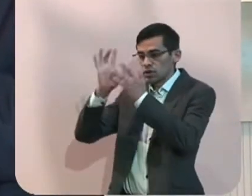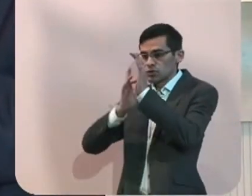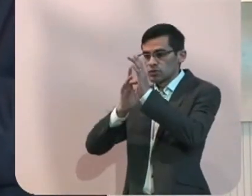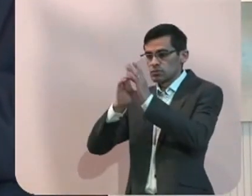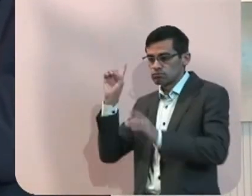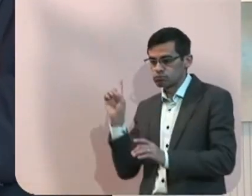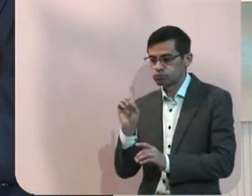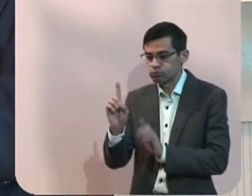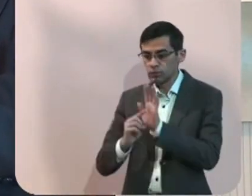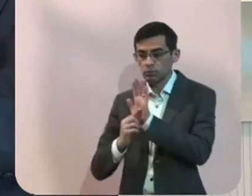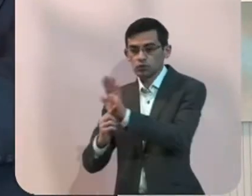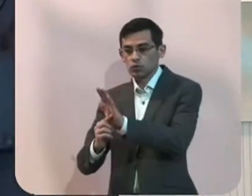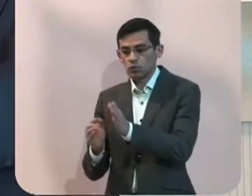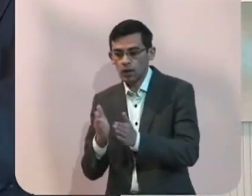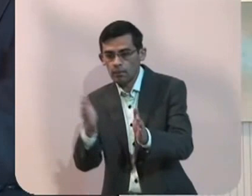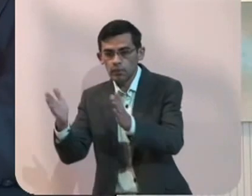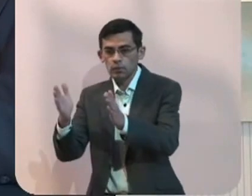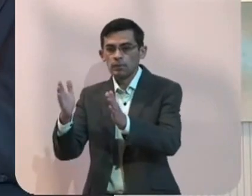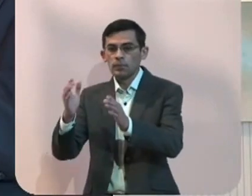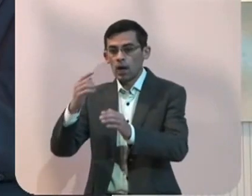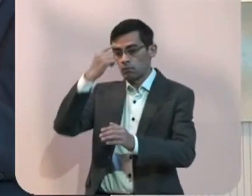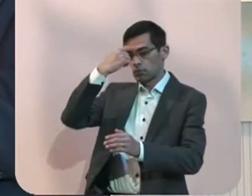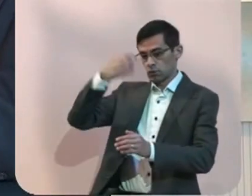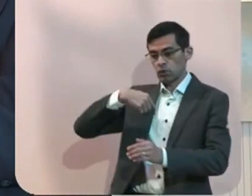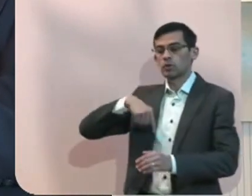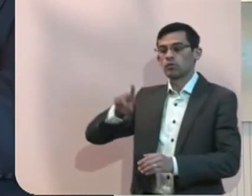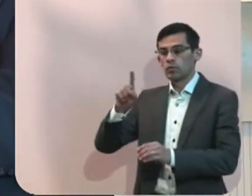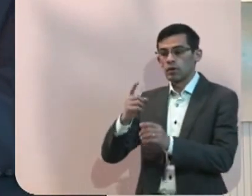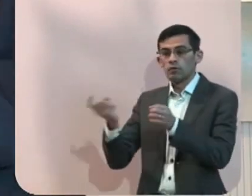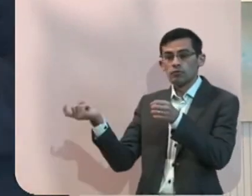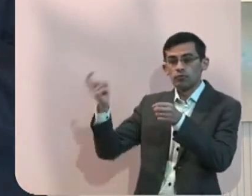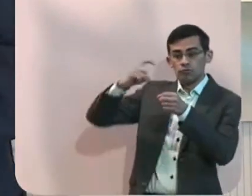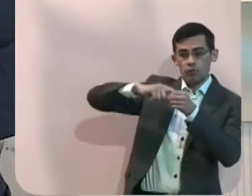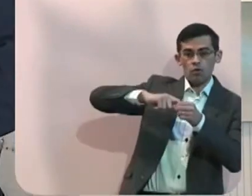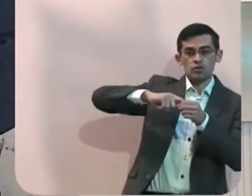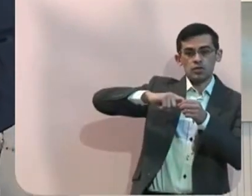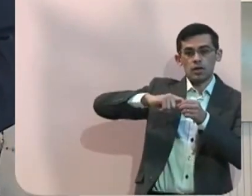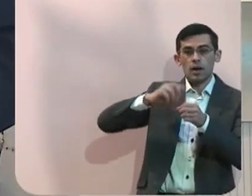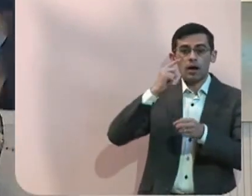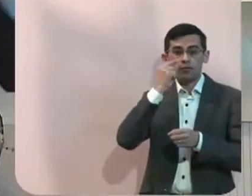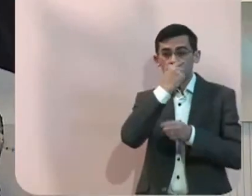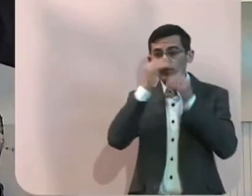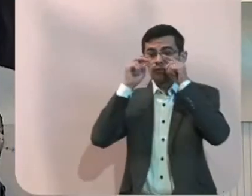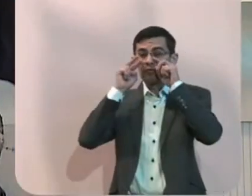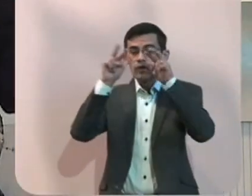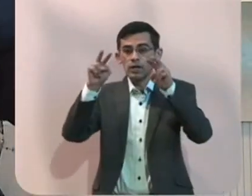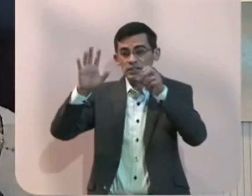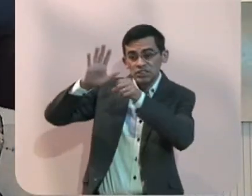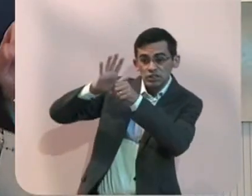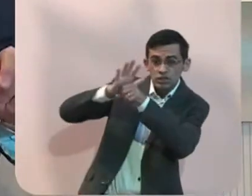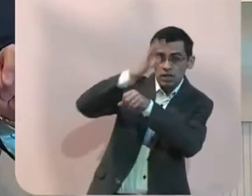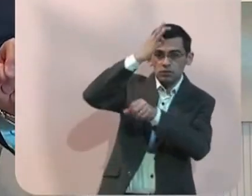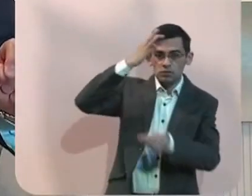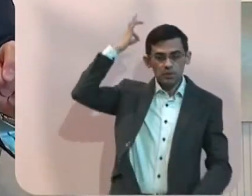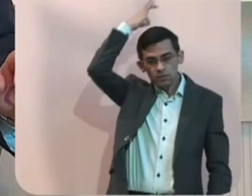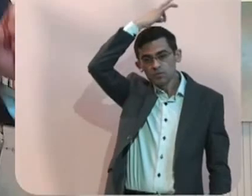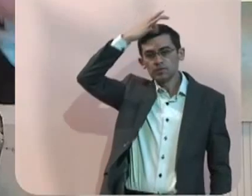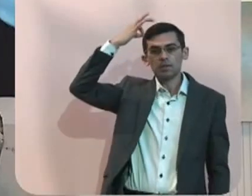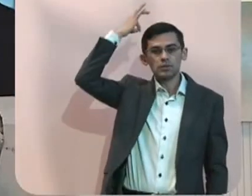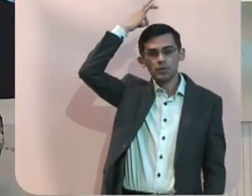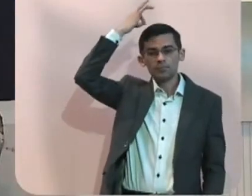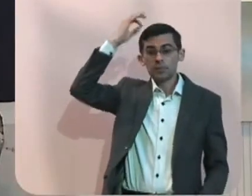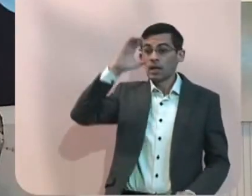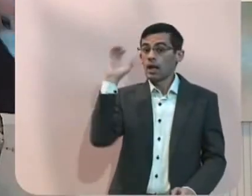no caminho por onde você vinha, enviou-me para que você volte a ver e seja cheio do Espírito Santo.